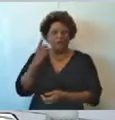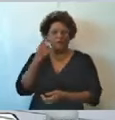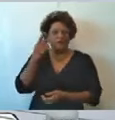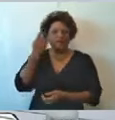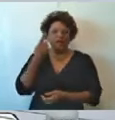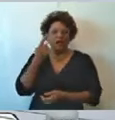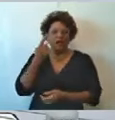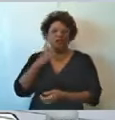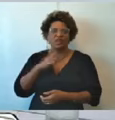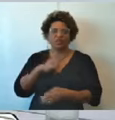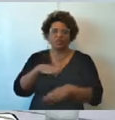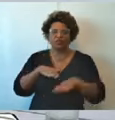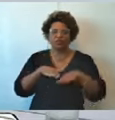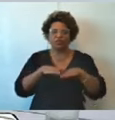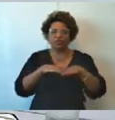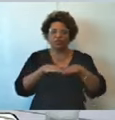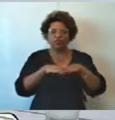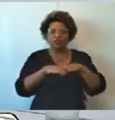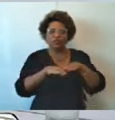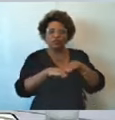reta.